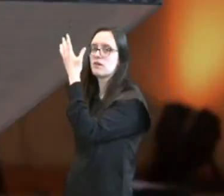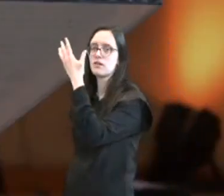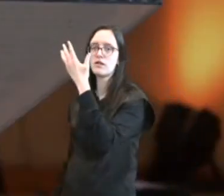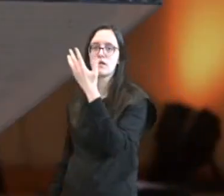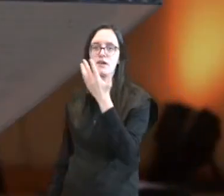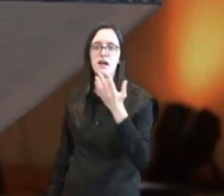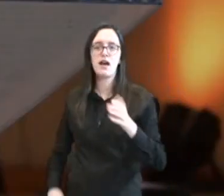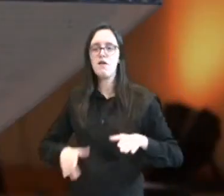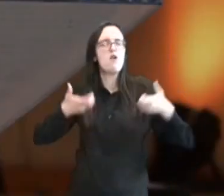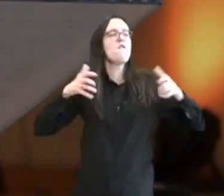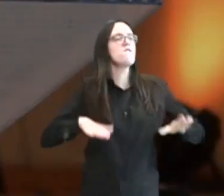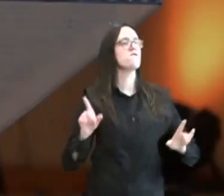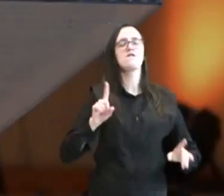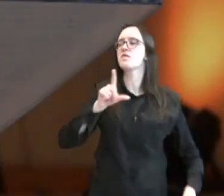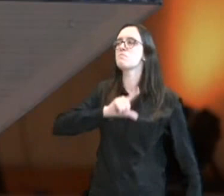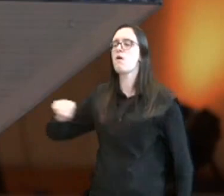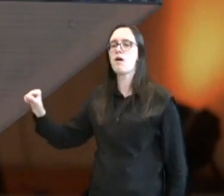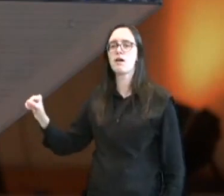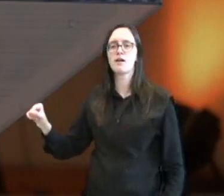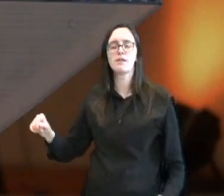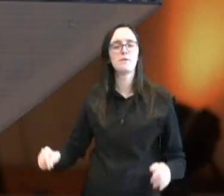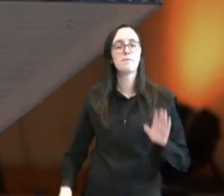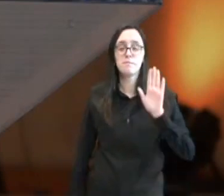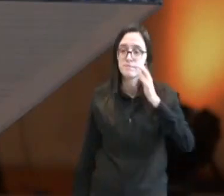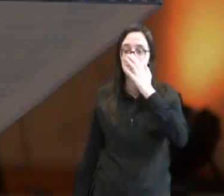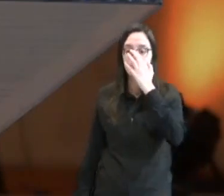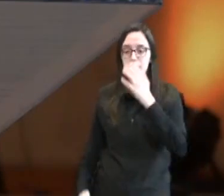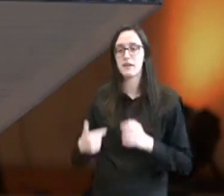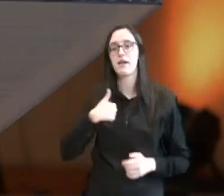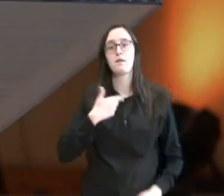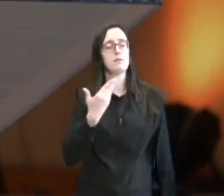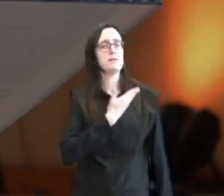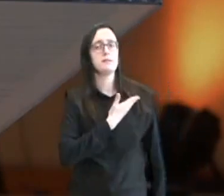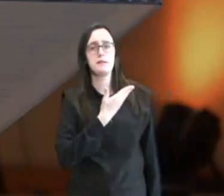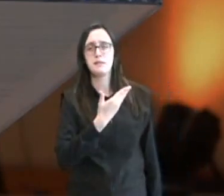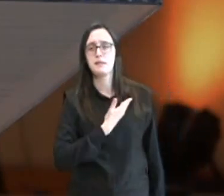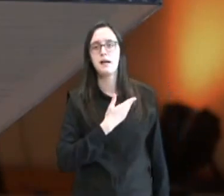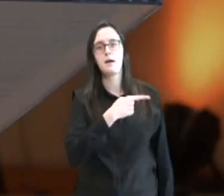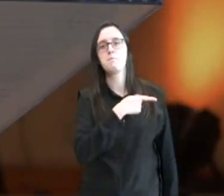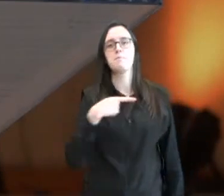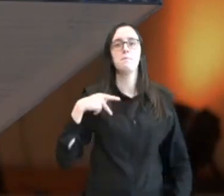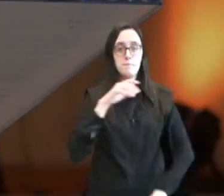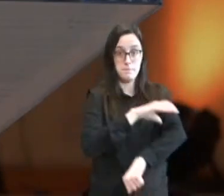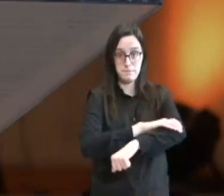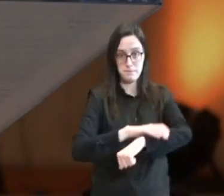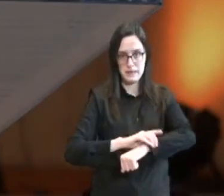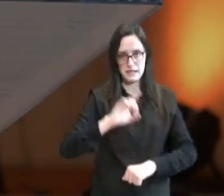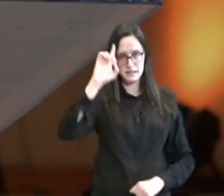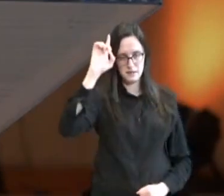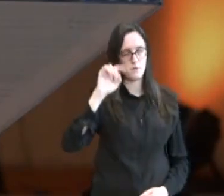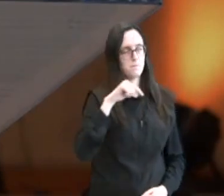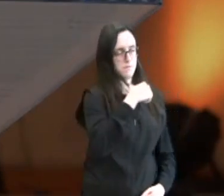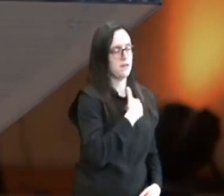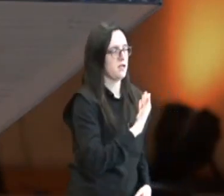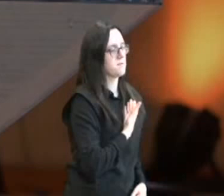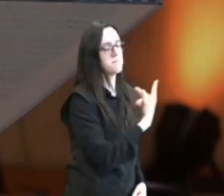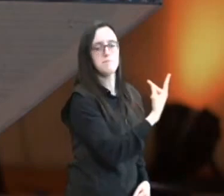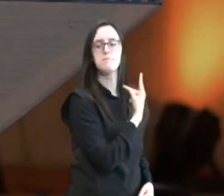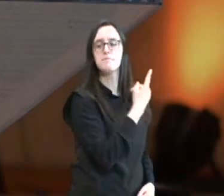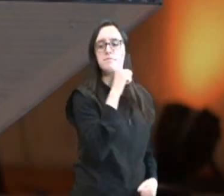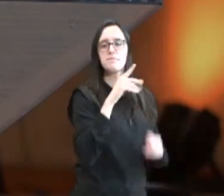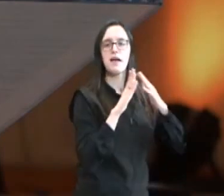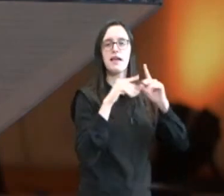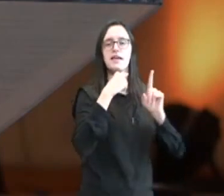Você já não fica mais aqui. Eu sou muito amigo de um pastor da Assembleia de Deus, que é da